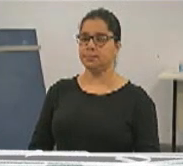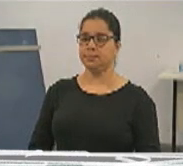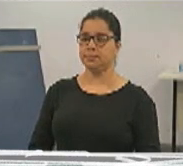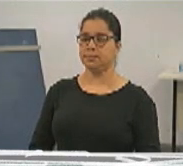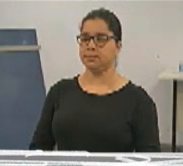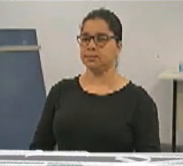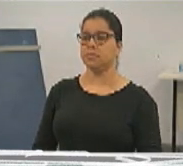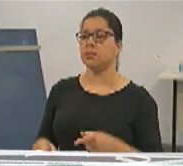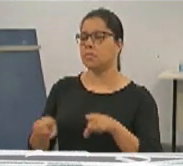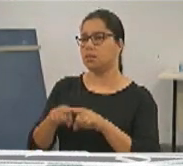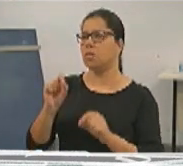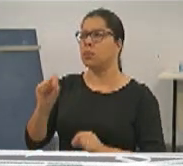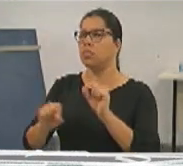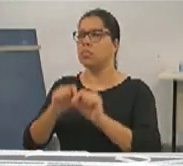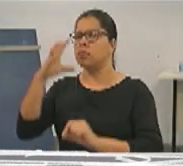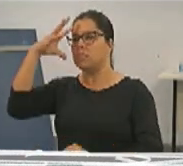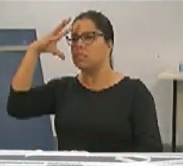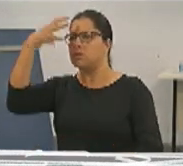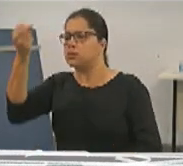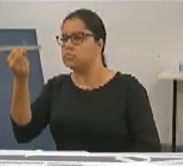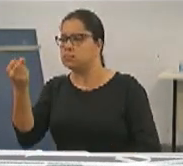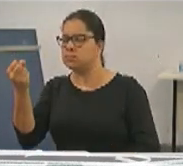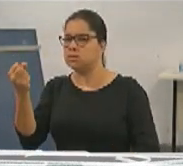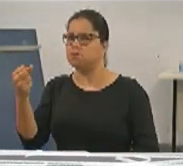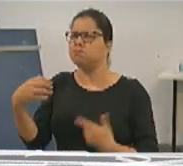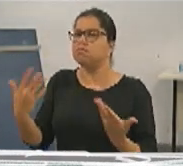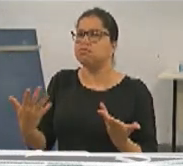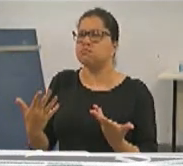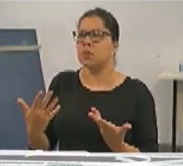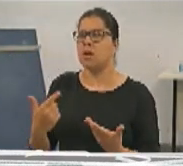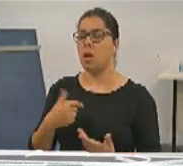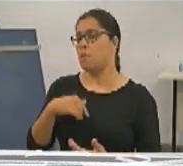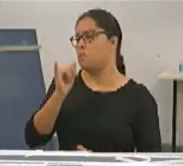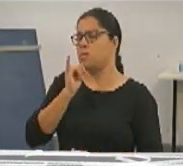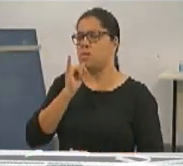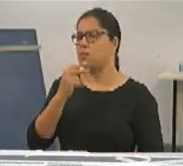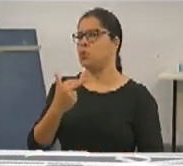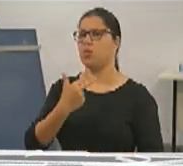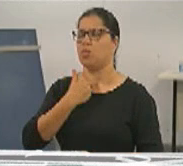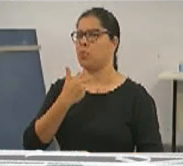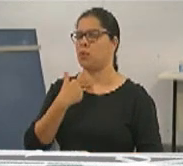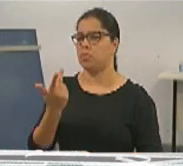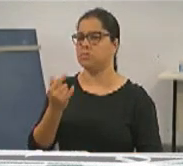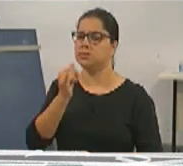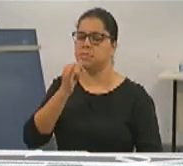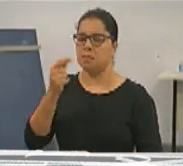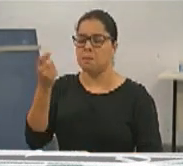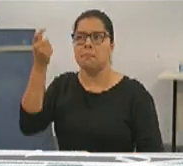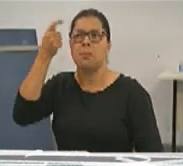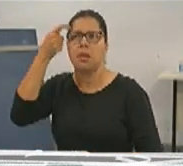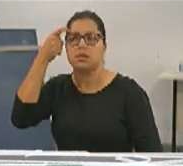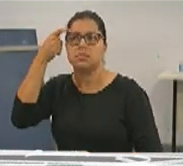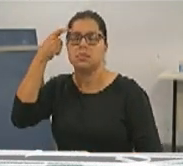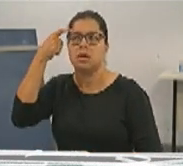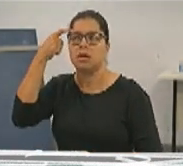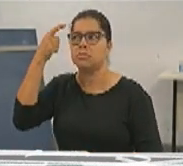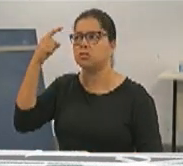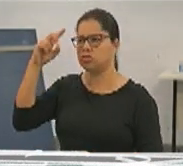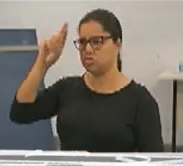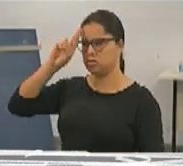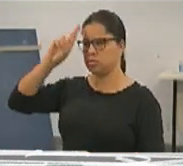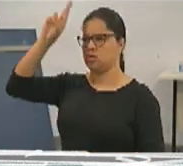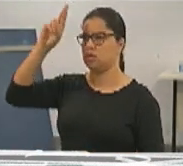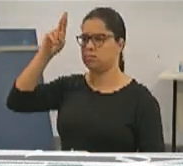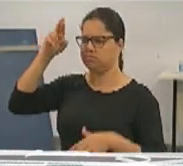As decisões elas não podem ser pensadas e tomadas somente no âmbito de